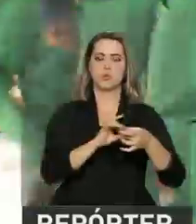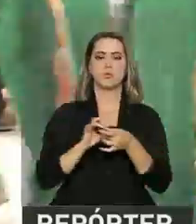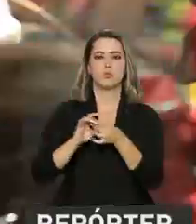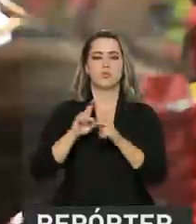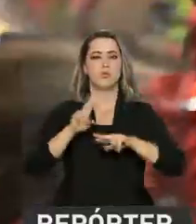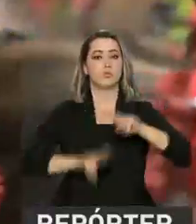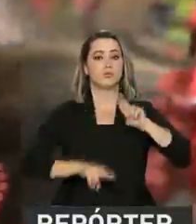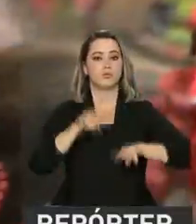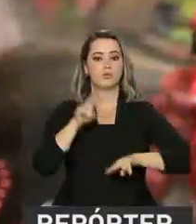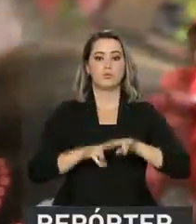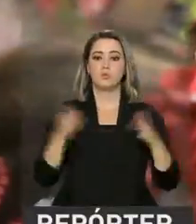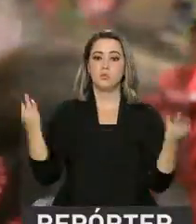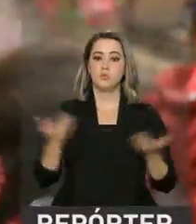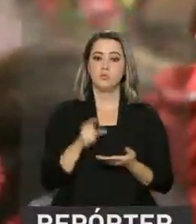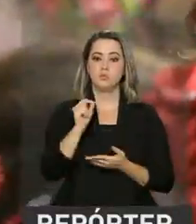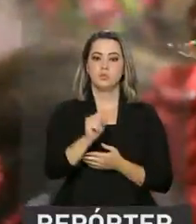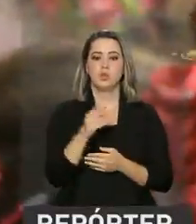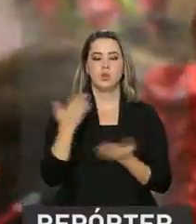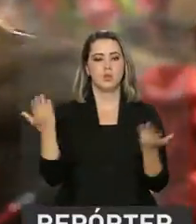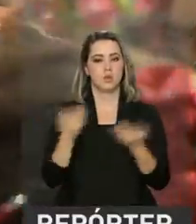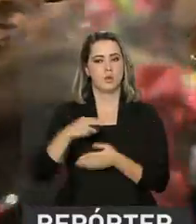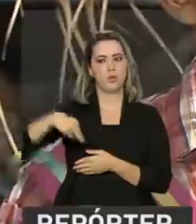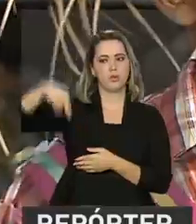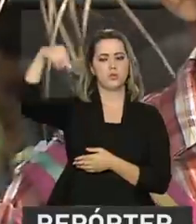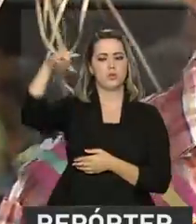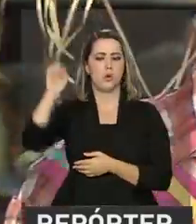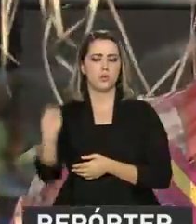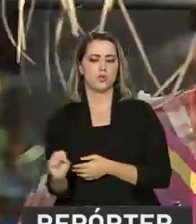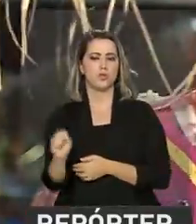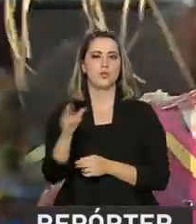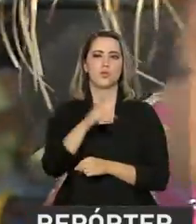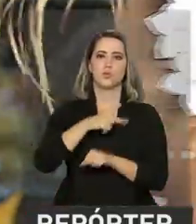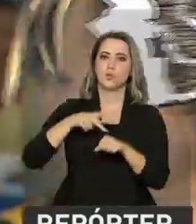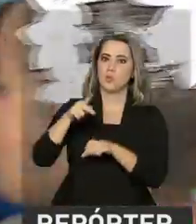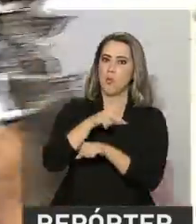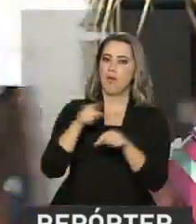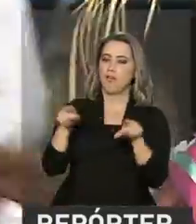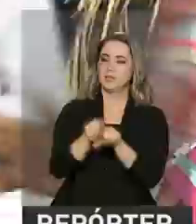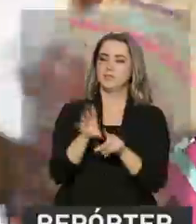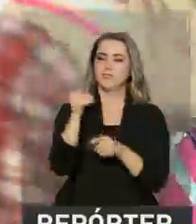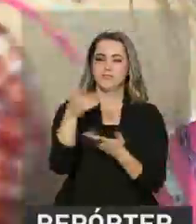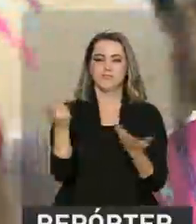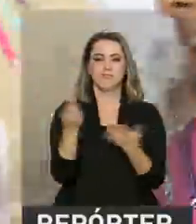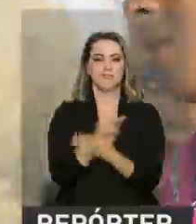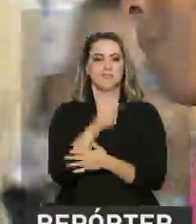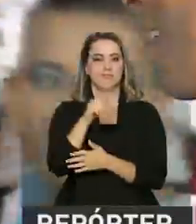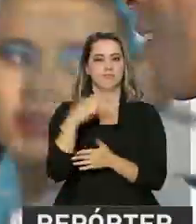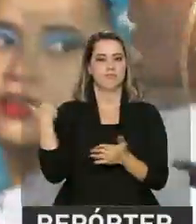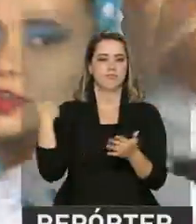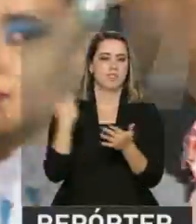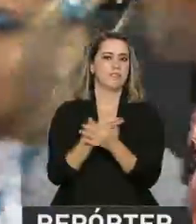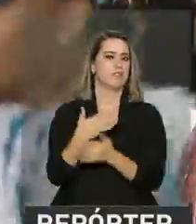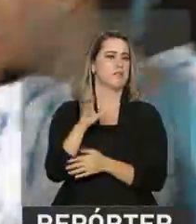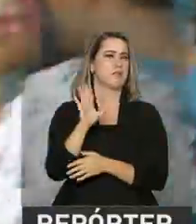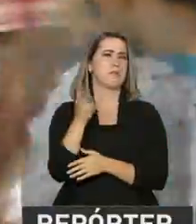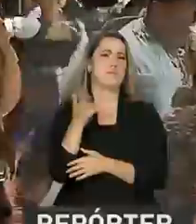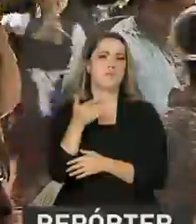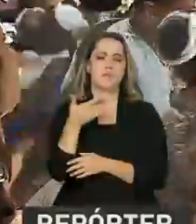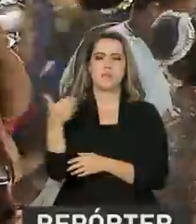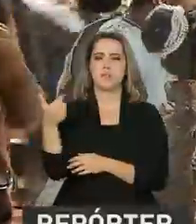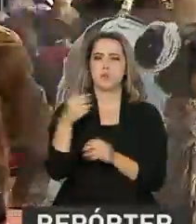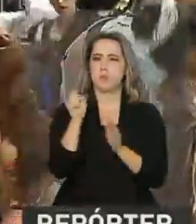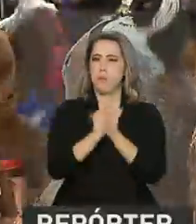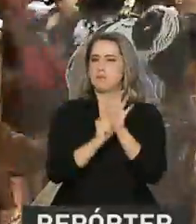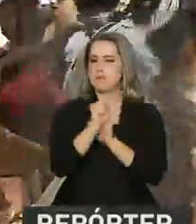esse tipo de evento ocorre de norte a sul do país. Os festejos celebrados no Brasil desde pelo menos o século